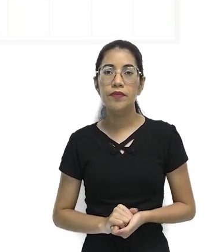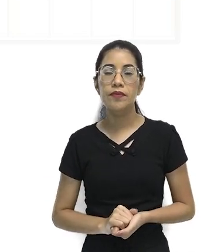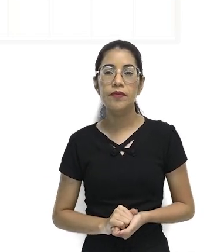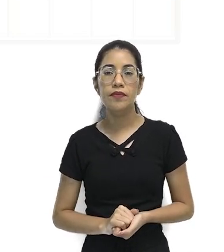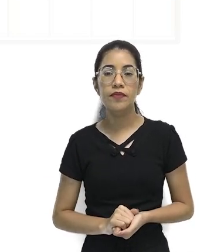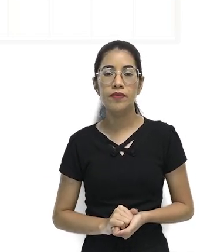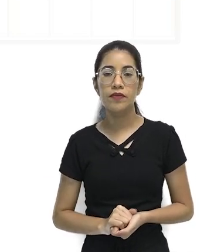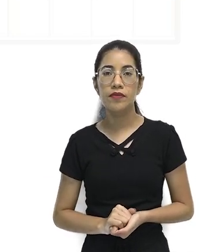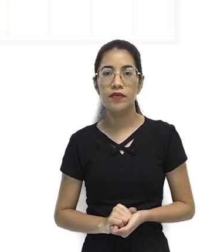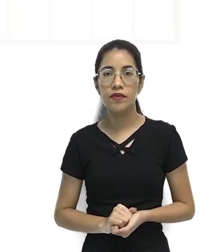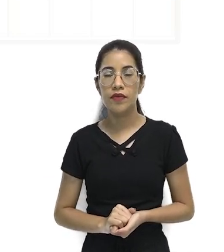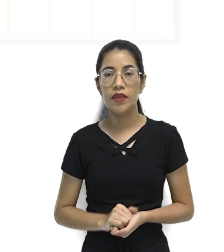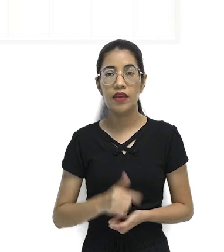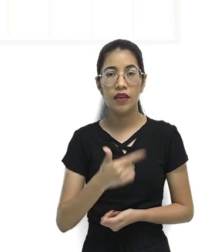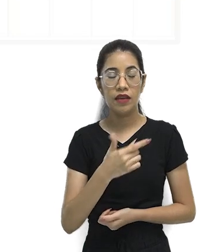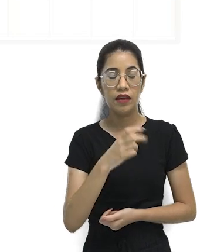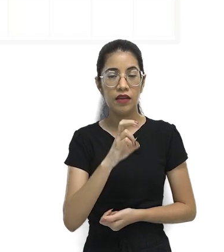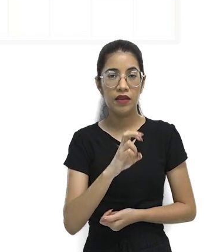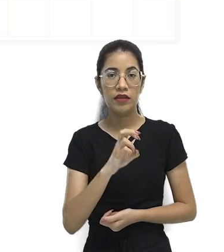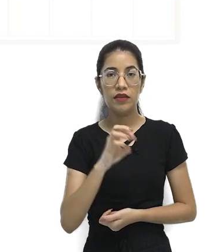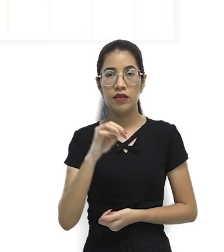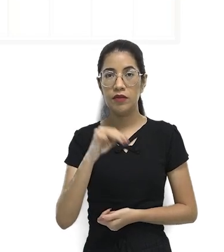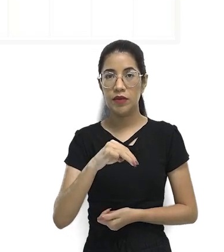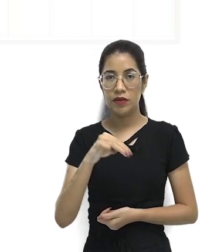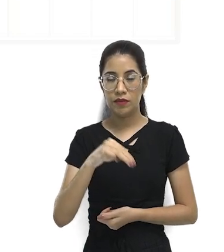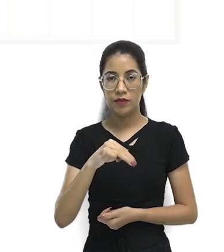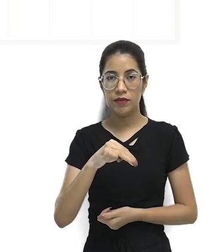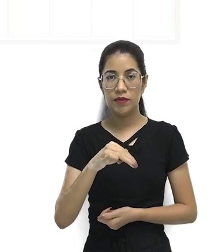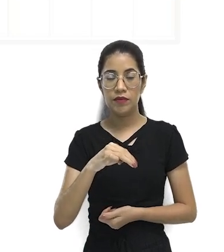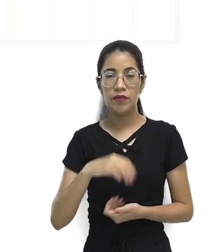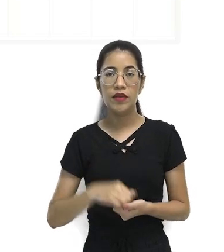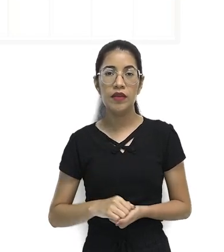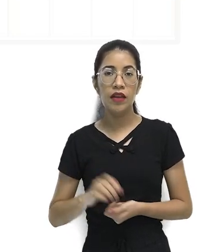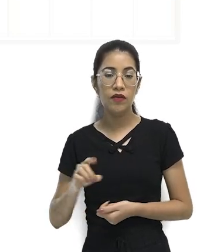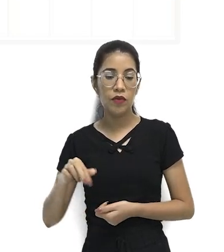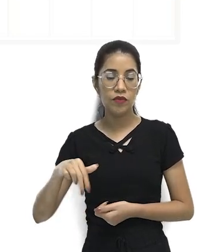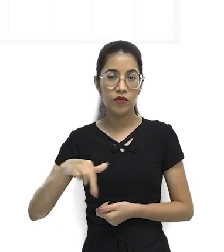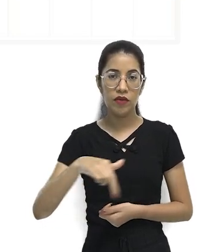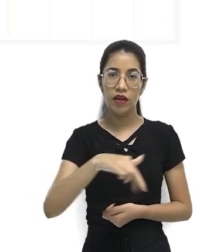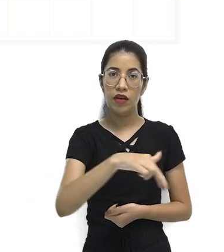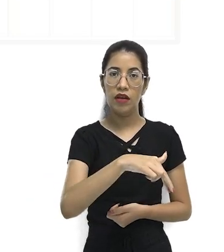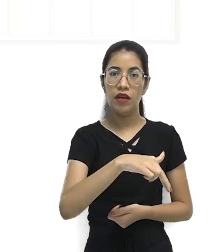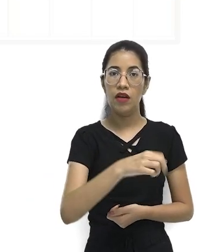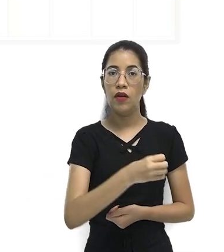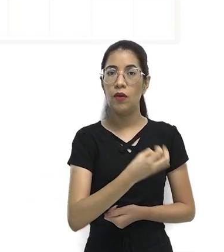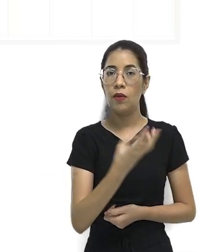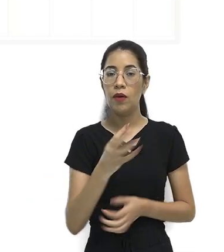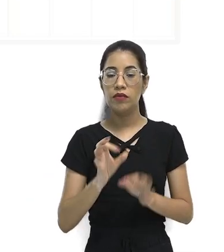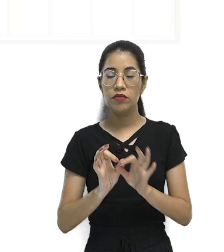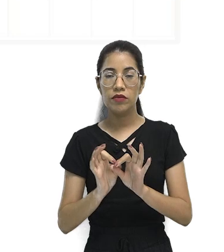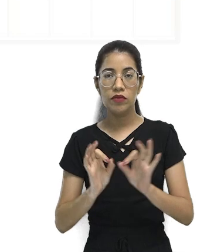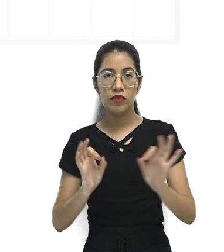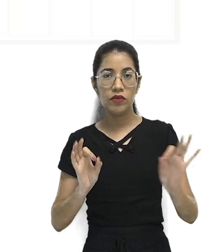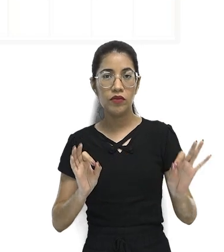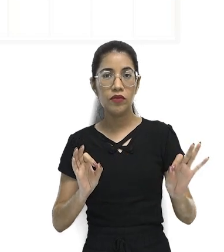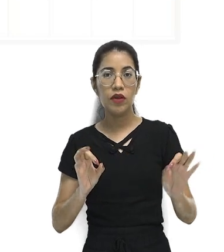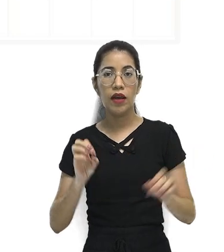é aqui, né? Em 25 minutos, eles irão percorrer quantos metros?